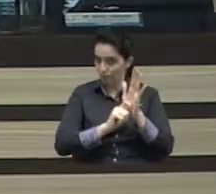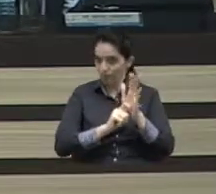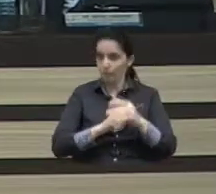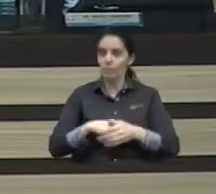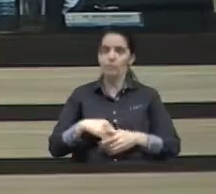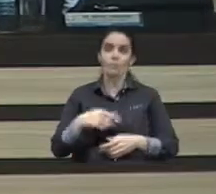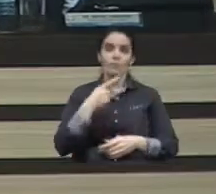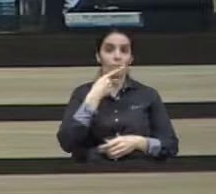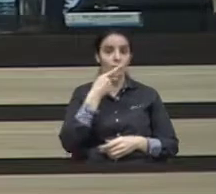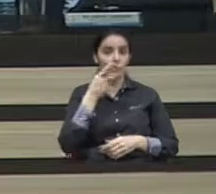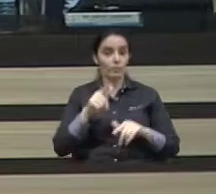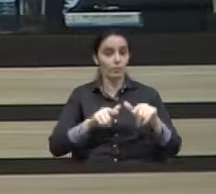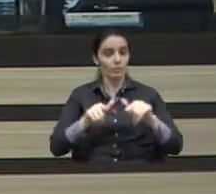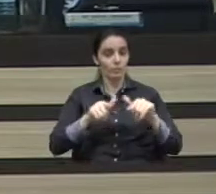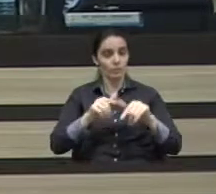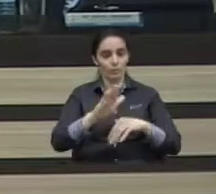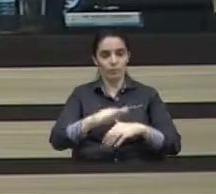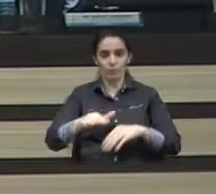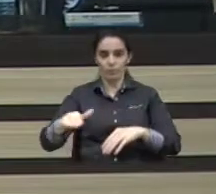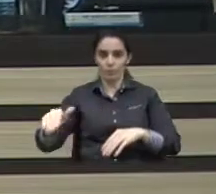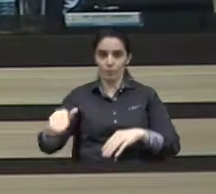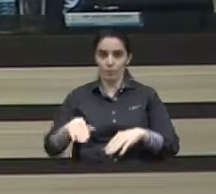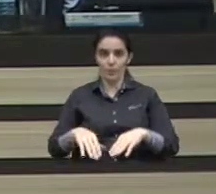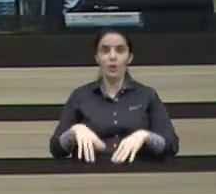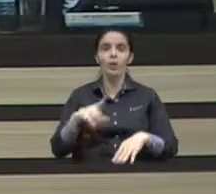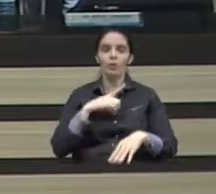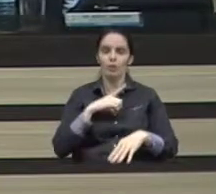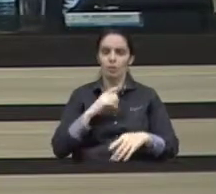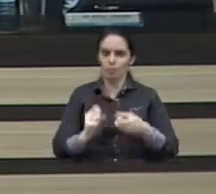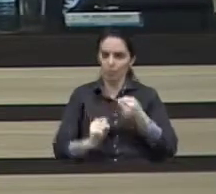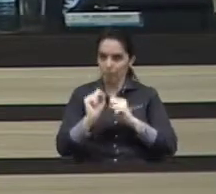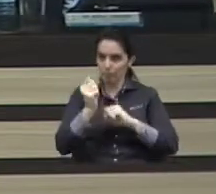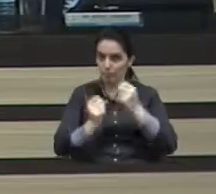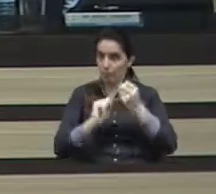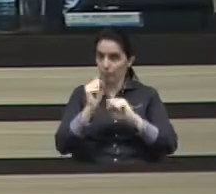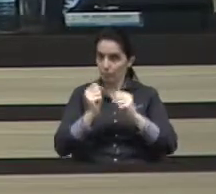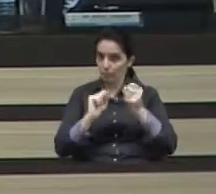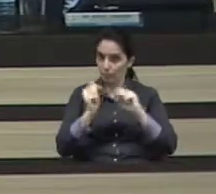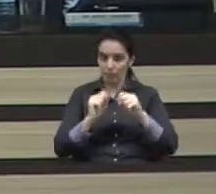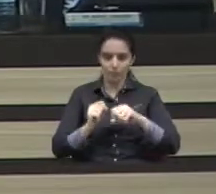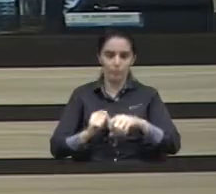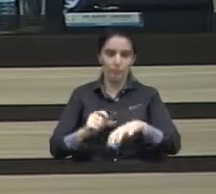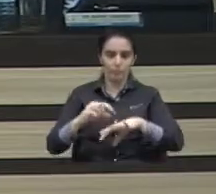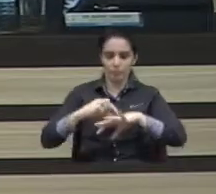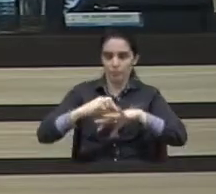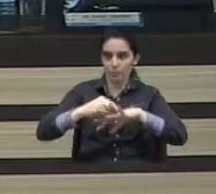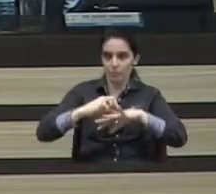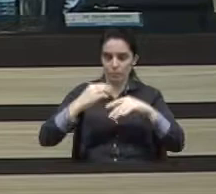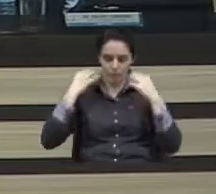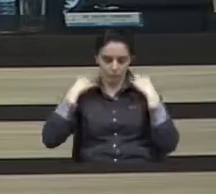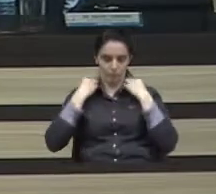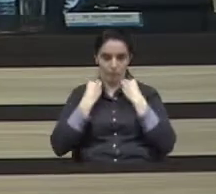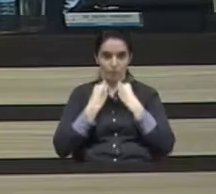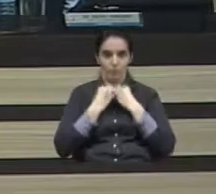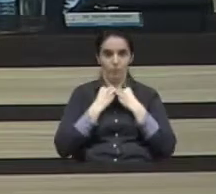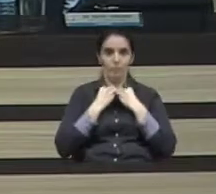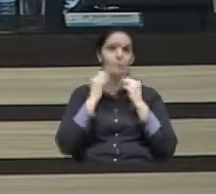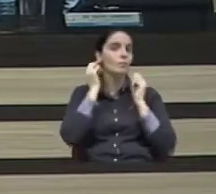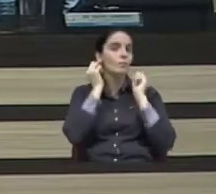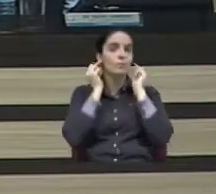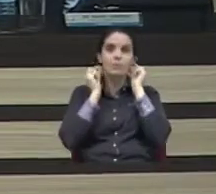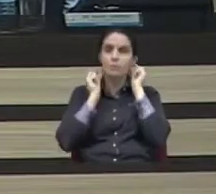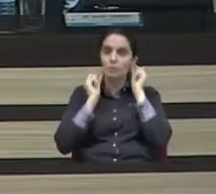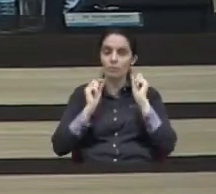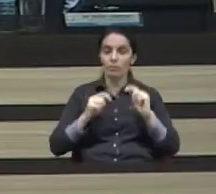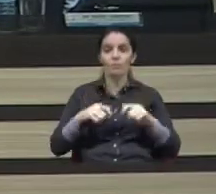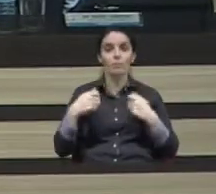infantil, nós temos aqui as fábricas de joias. E uma coisa que Limeira, a gente tem que se preocupar, a questão do